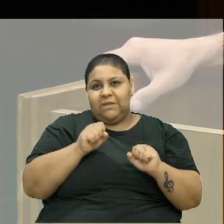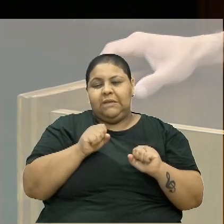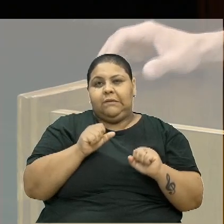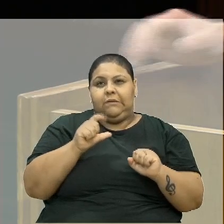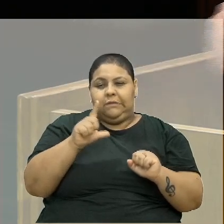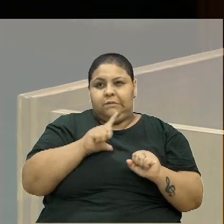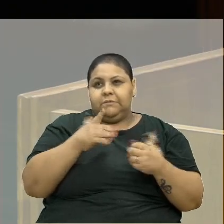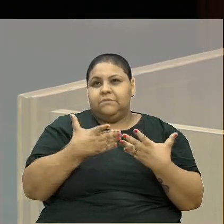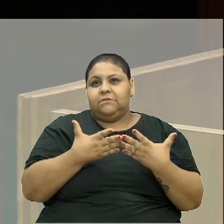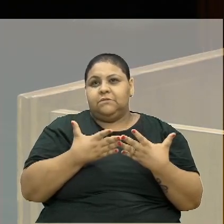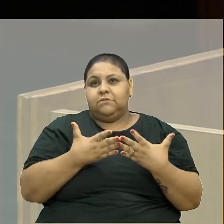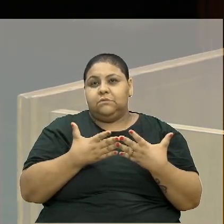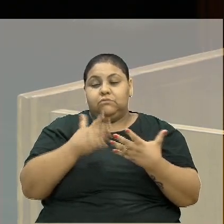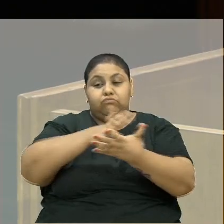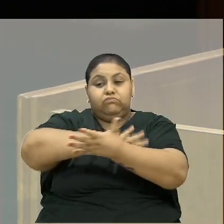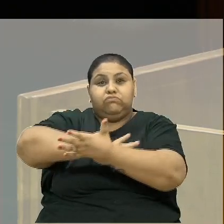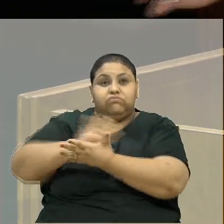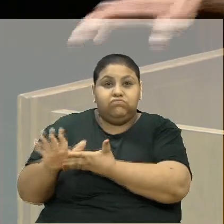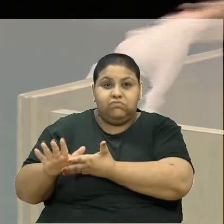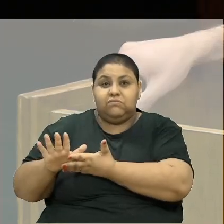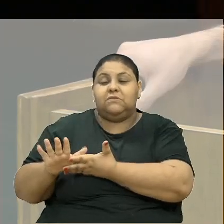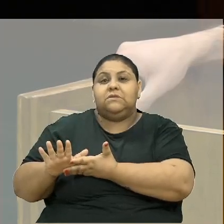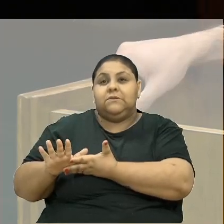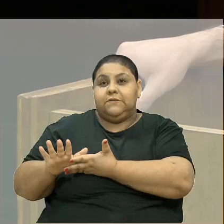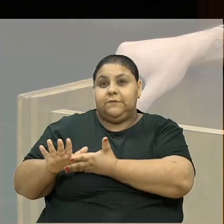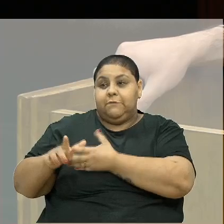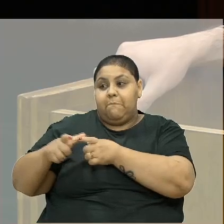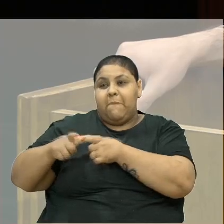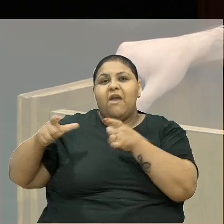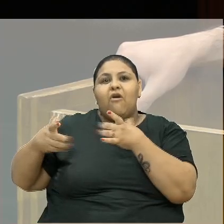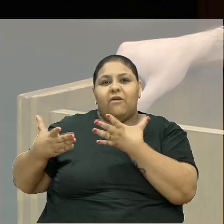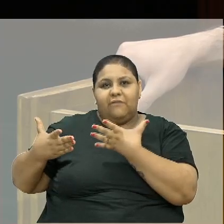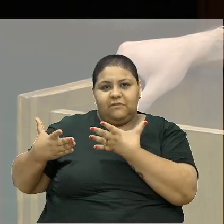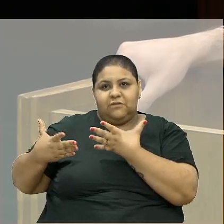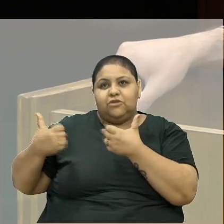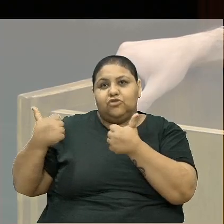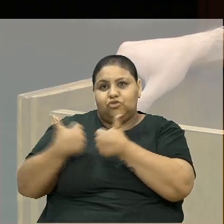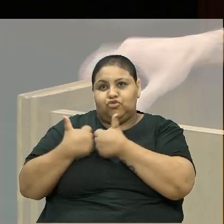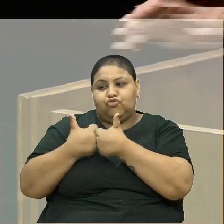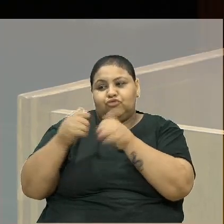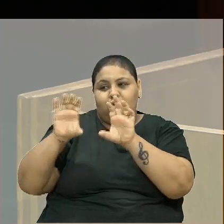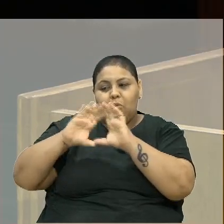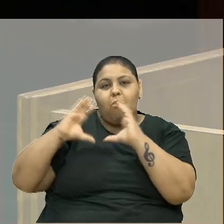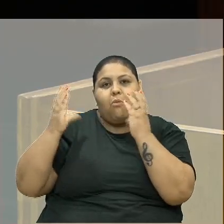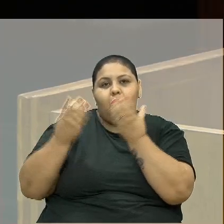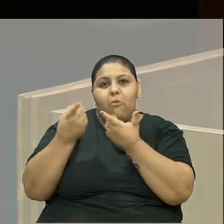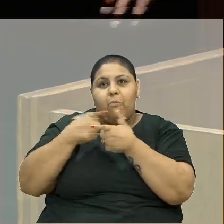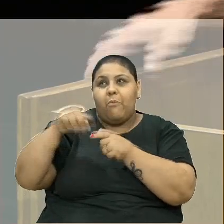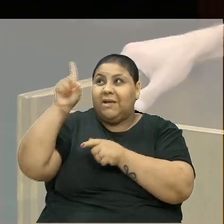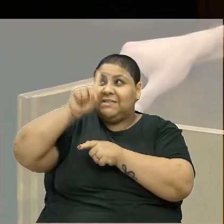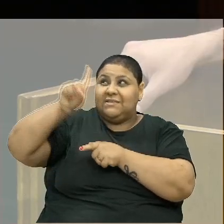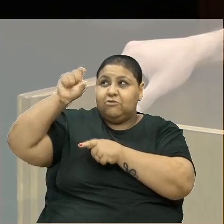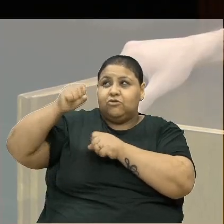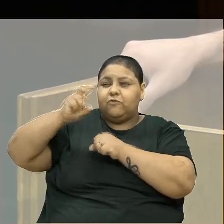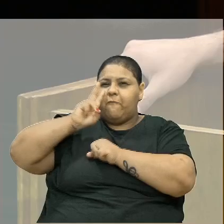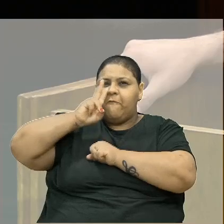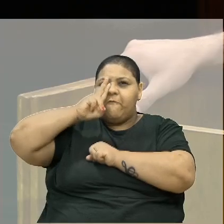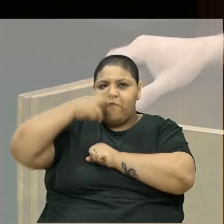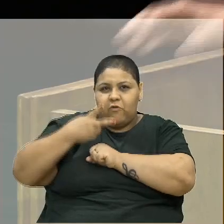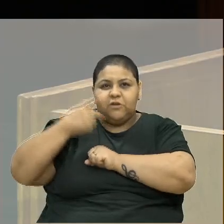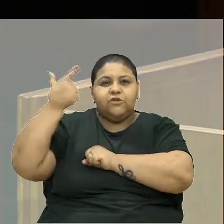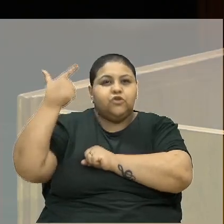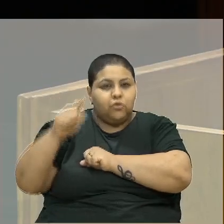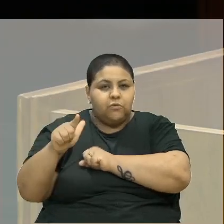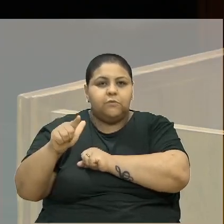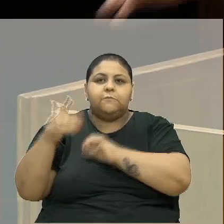sido um desastre, uma catástrofe ali junto àquela comunidade, mas Deus foi poderoso. E mais uma